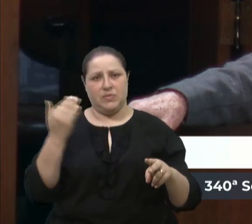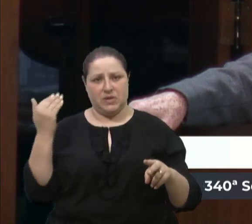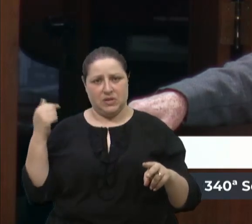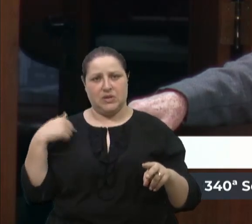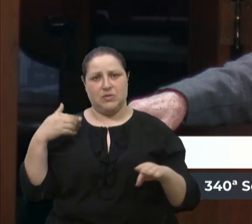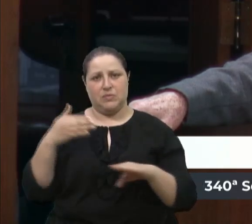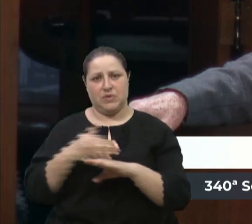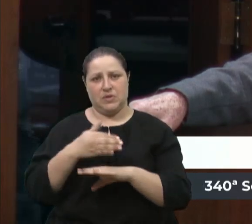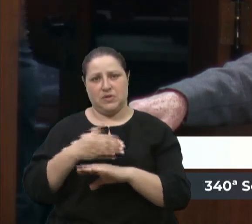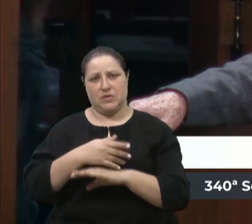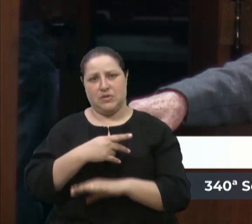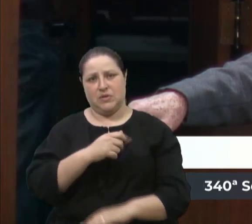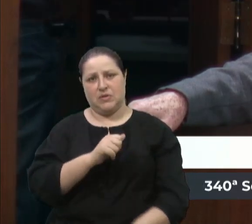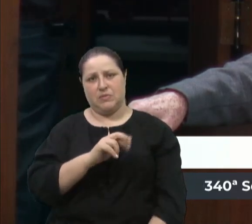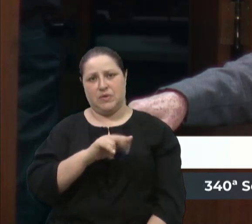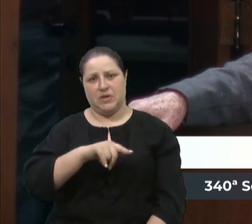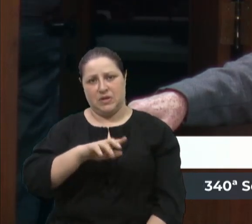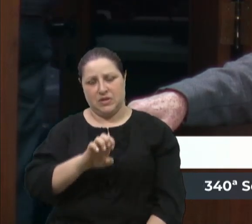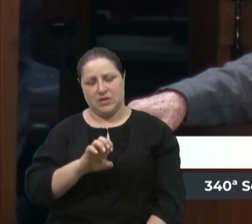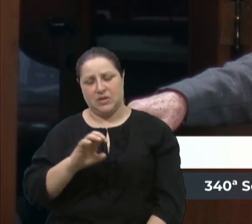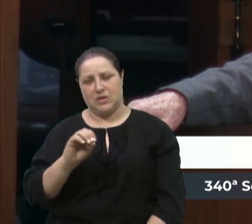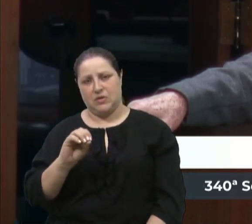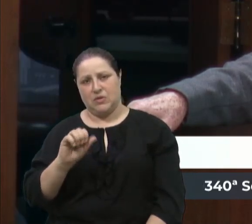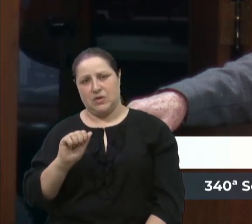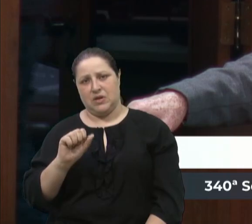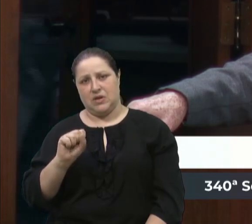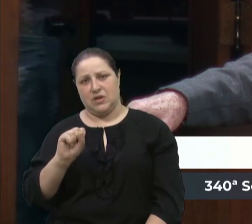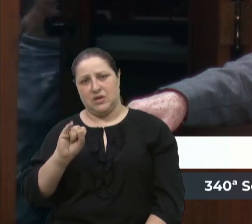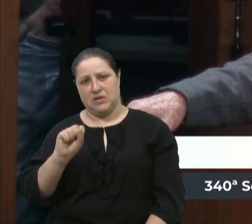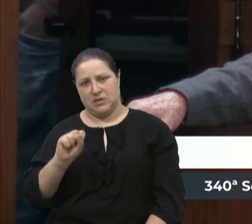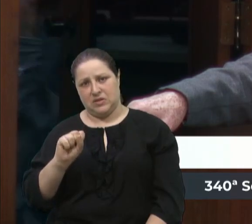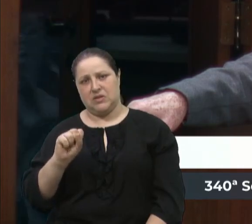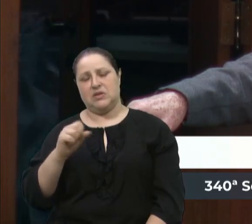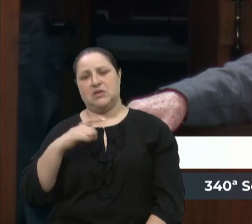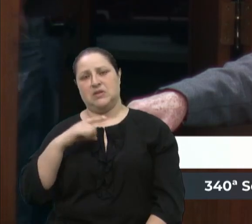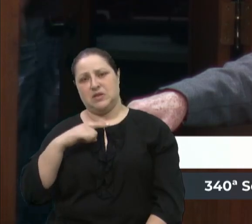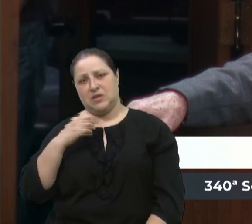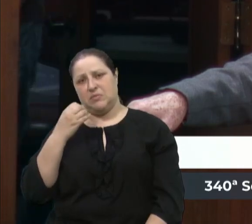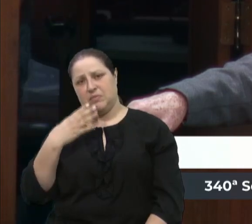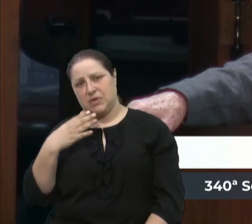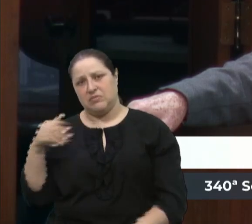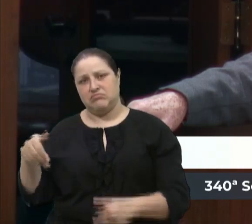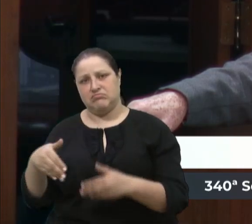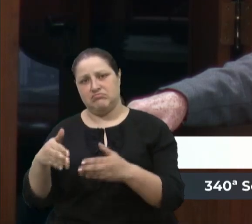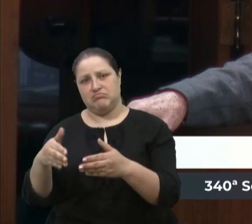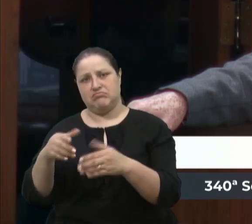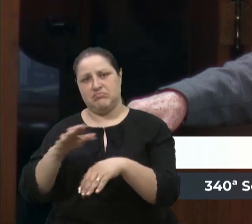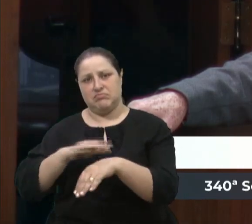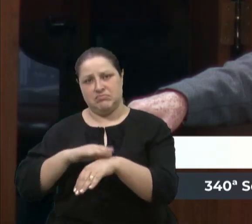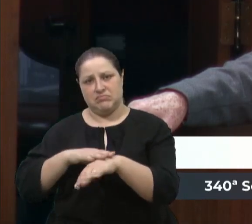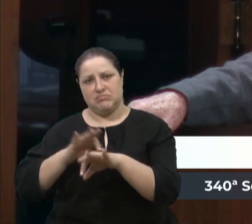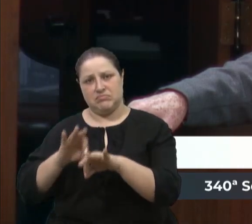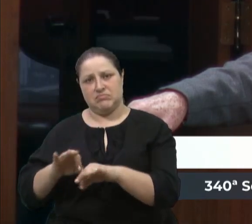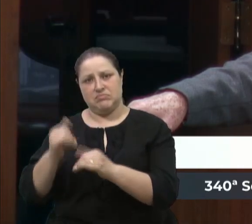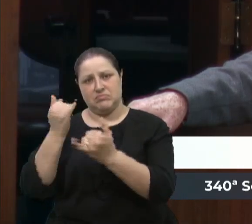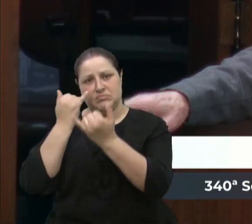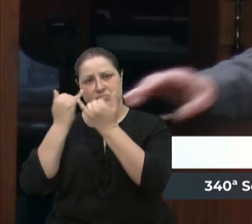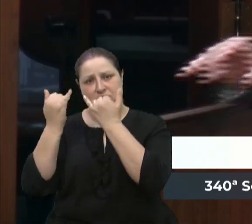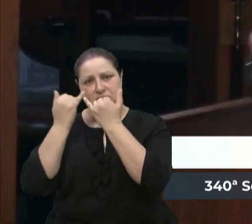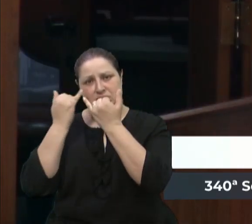no Parque Oásis, está andando bem, dentro do prazo, pelas informações